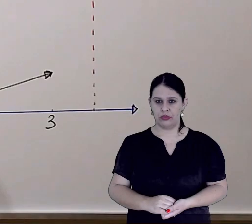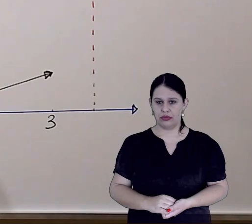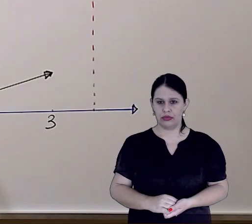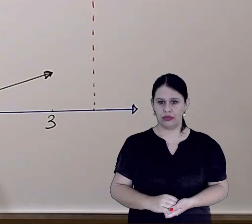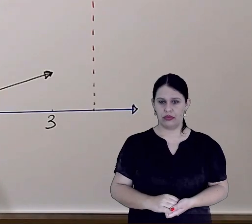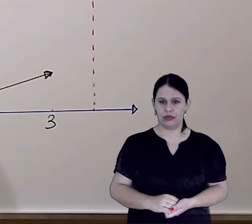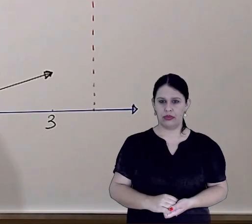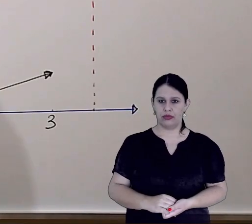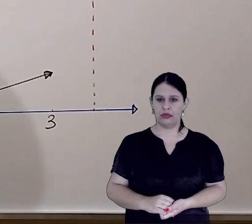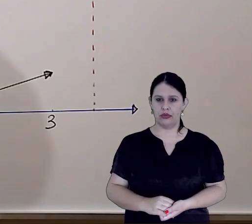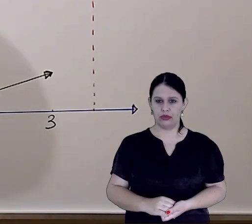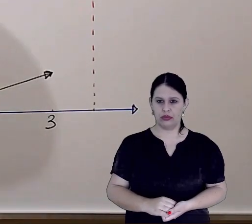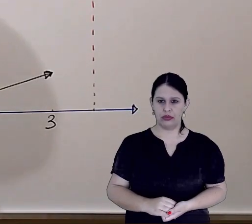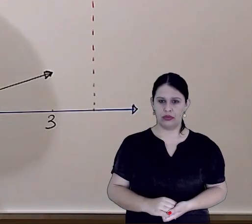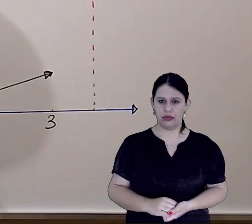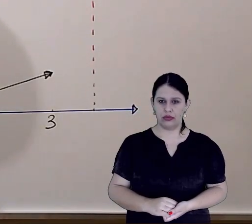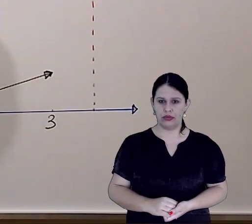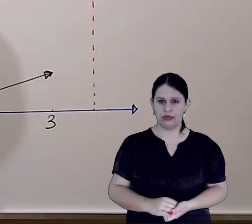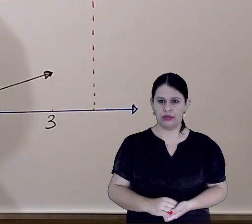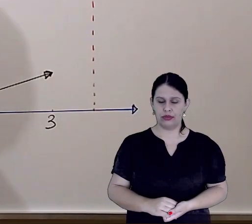4,4